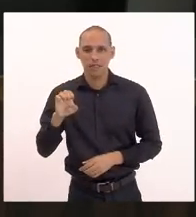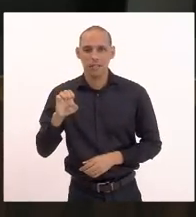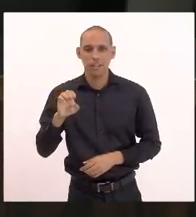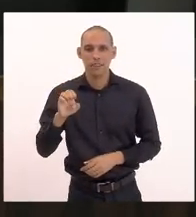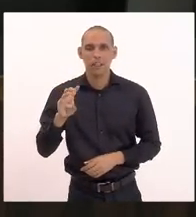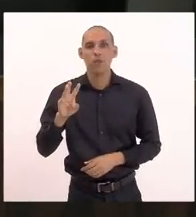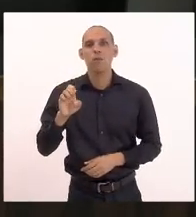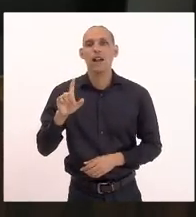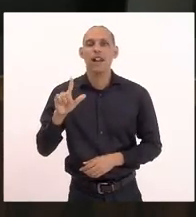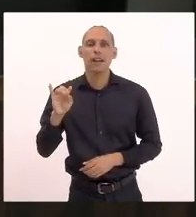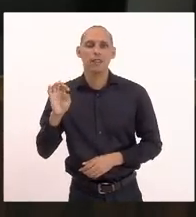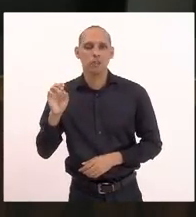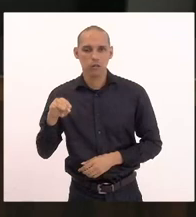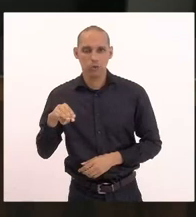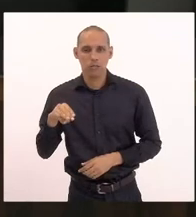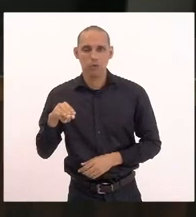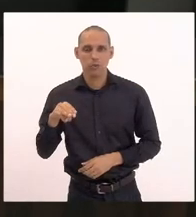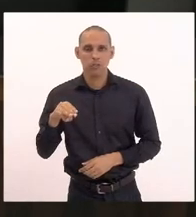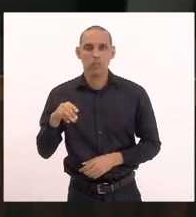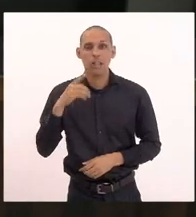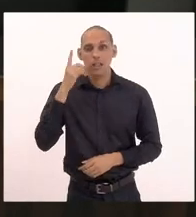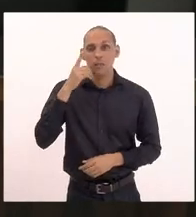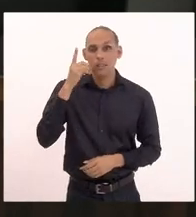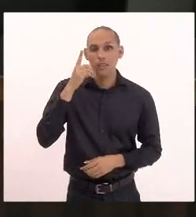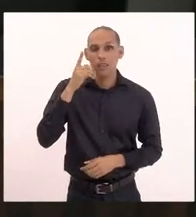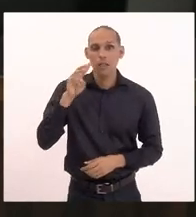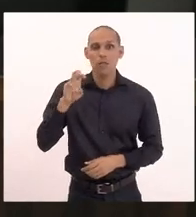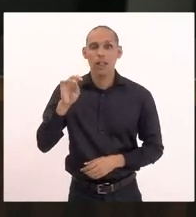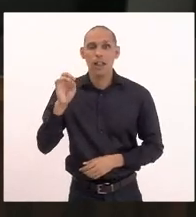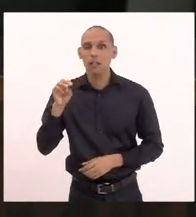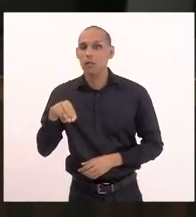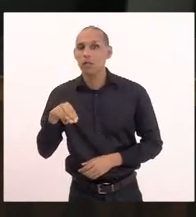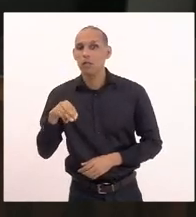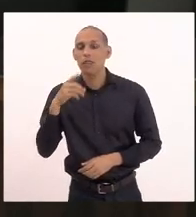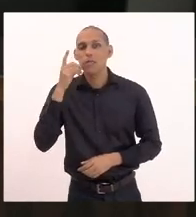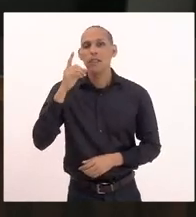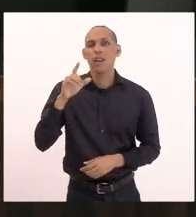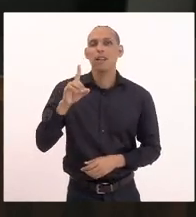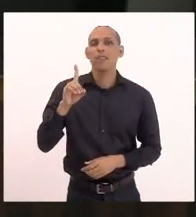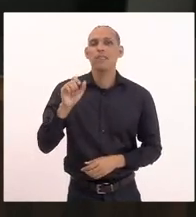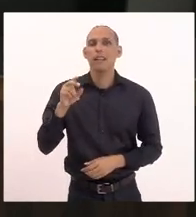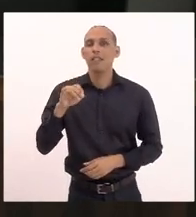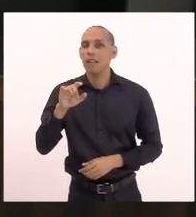Wellington José. Deputado Wellington José. Deputado Daniel Librelon.